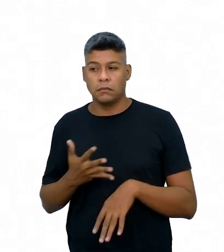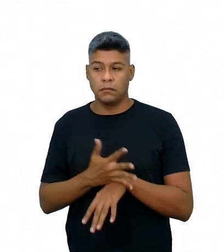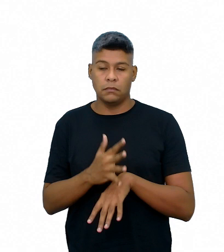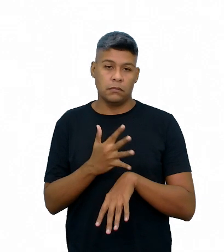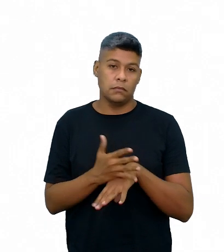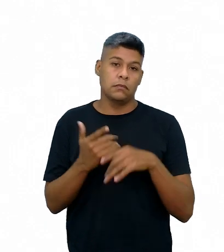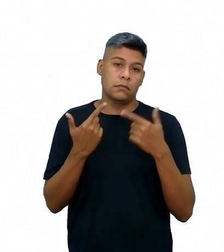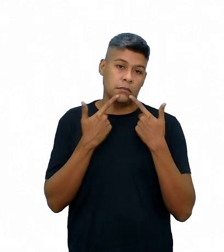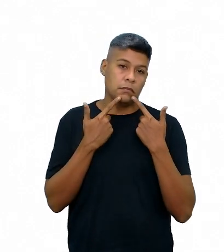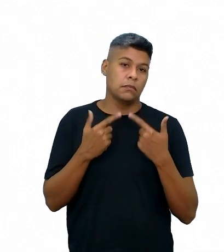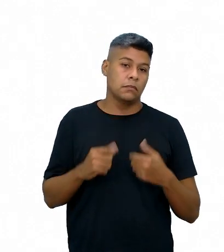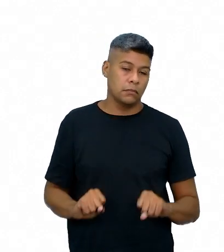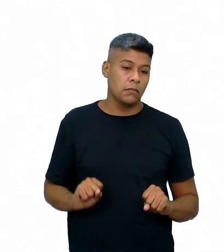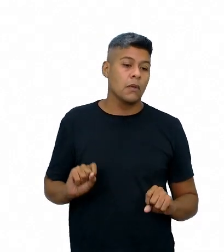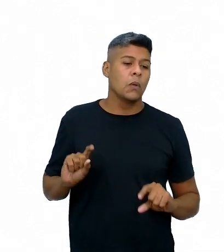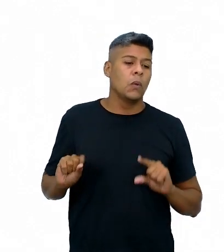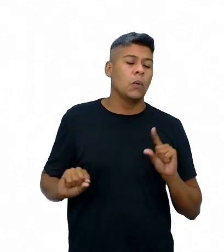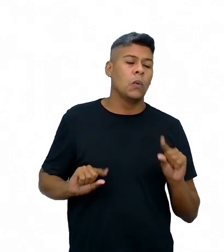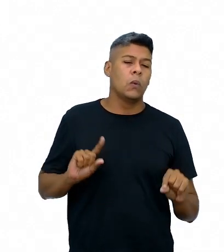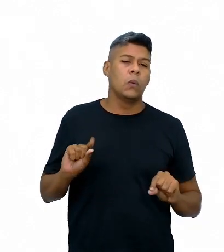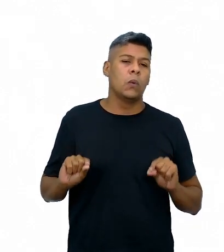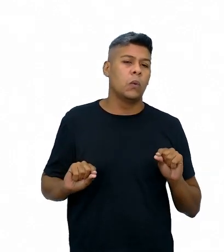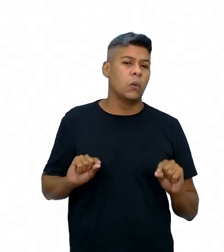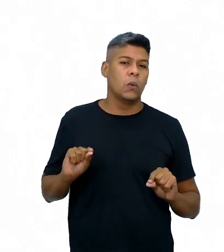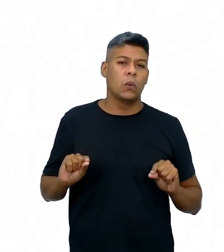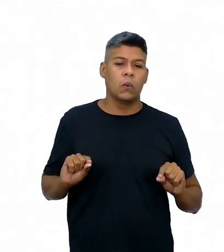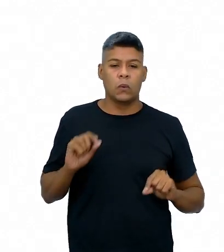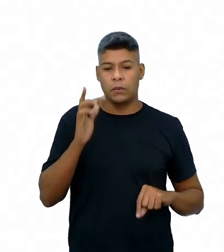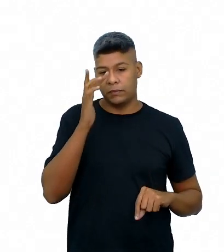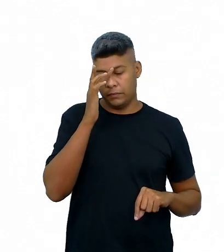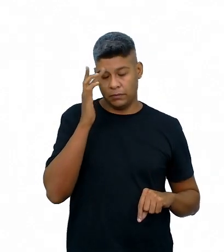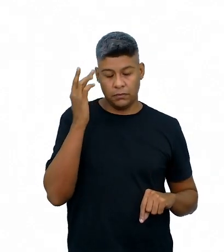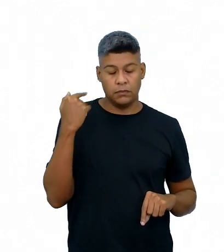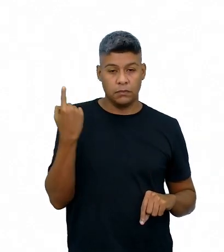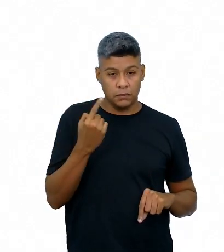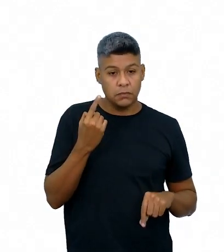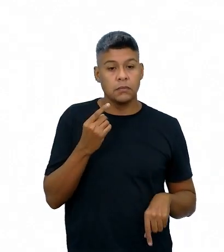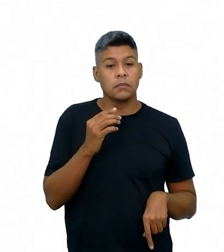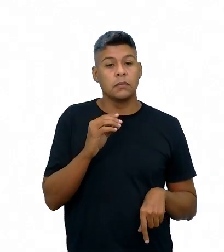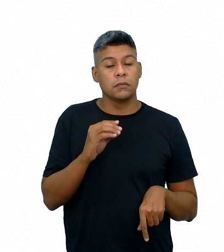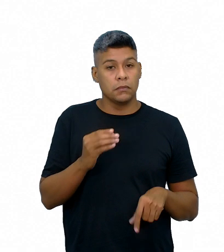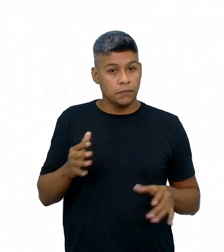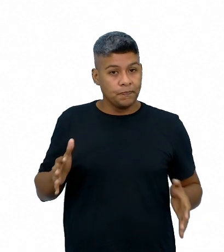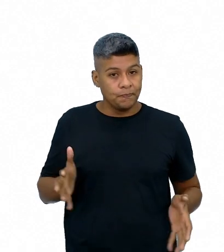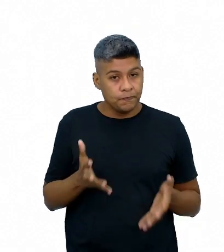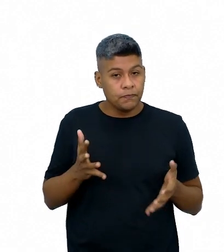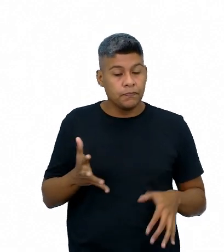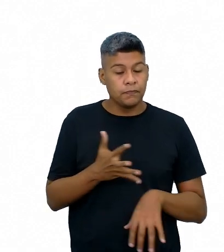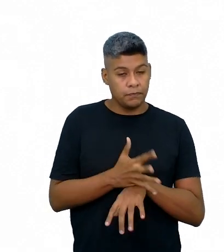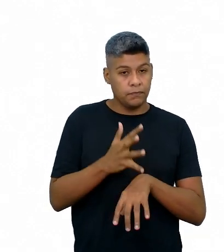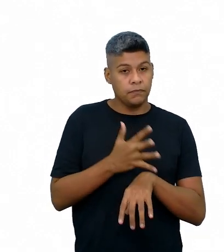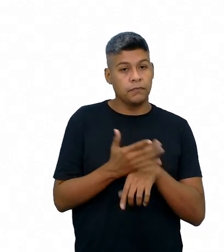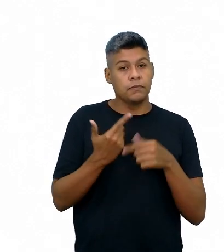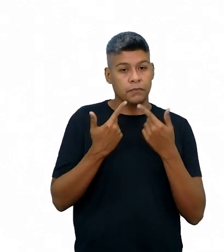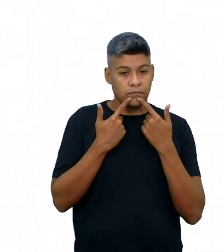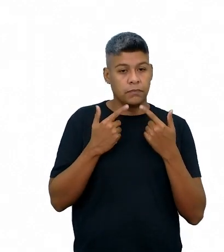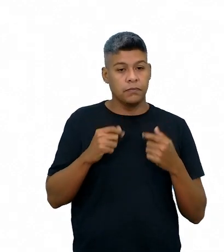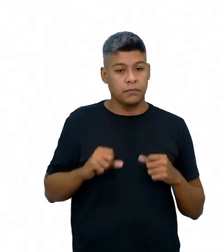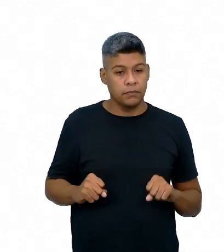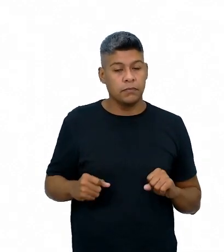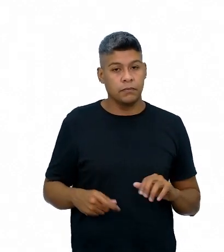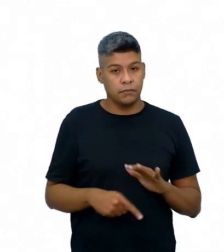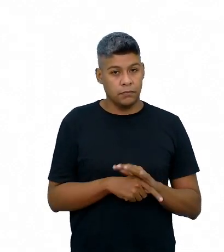de linguagem, né? O que os sujeitos que nós estamos formando, eles já têm uma prática de linguagem imersa